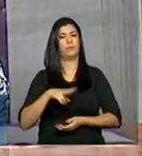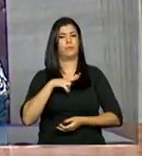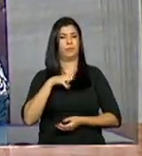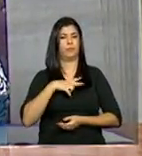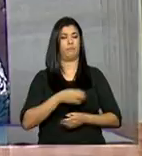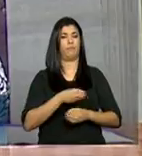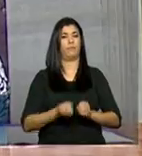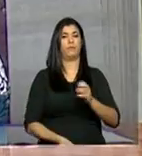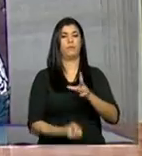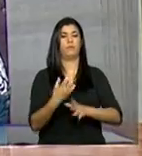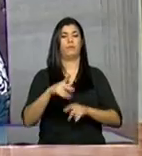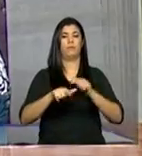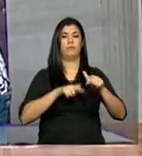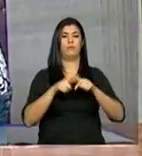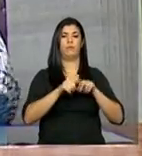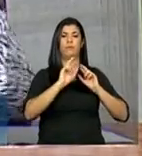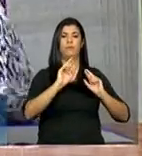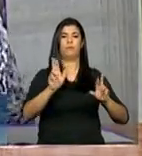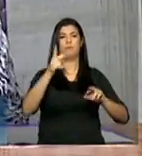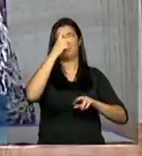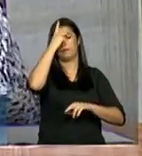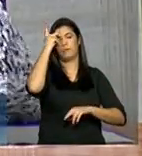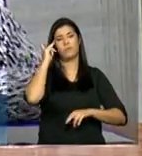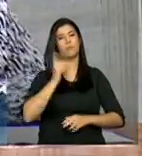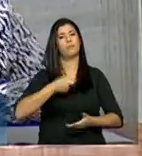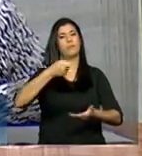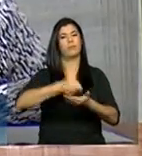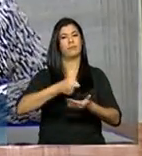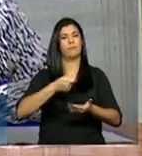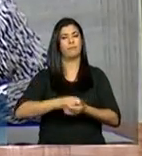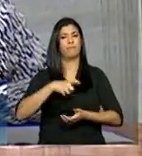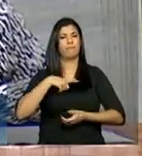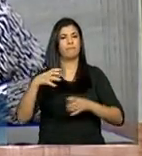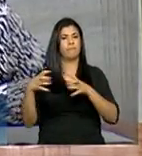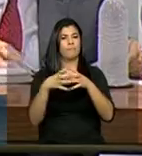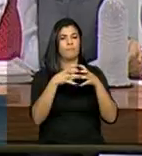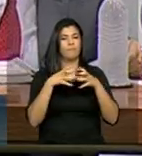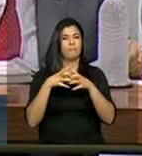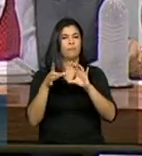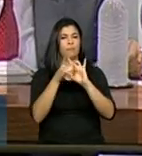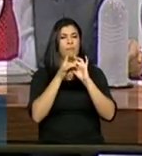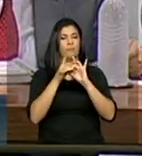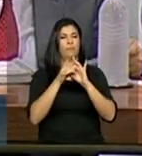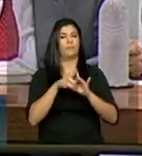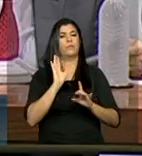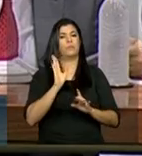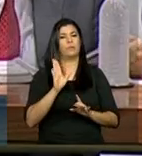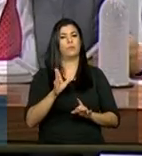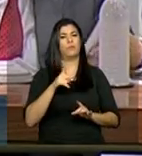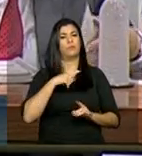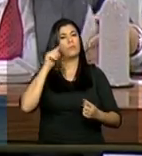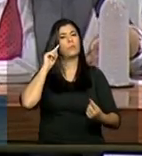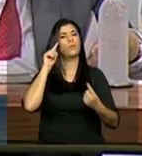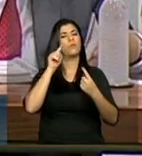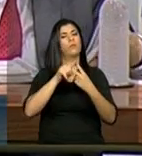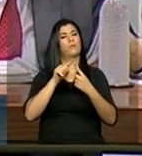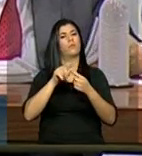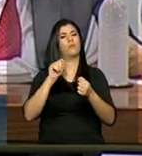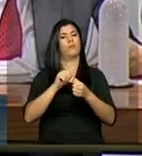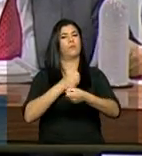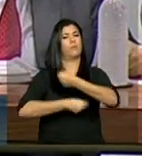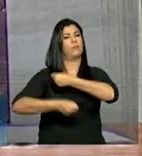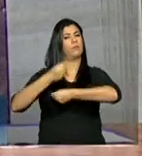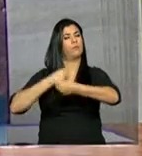para milhões de pessoas. Absolutamente em sintonia com aquilo que nós temos feito